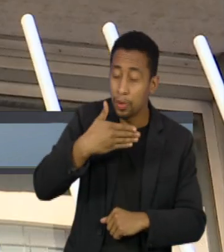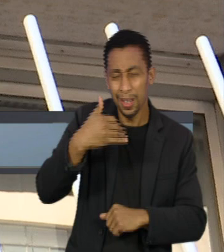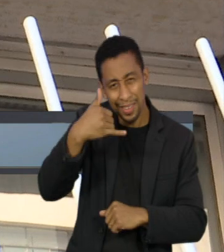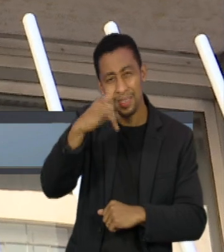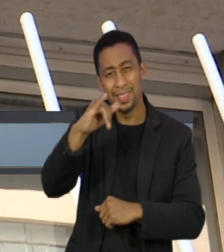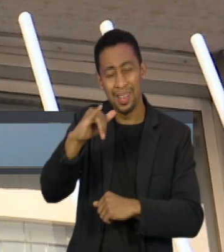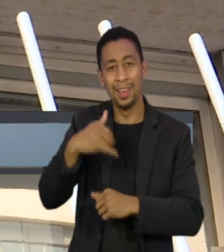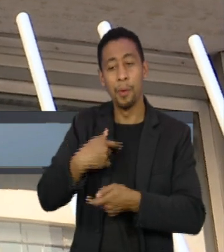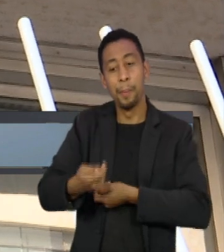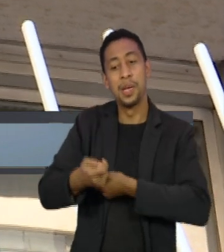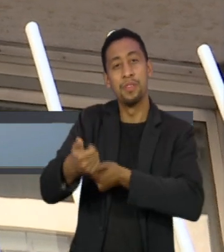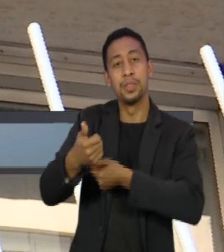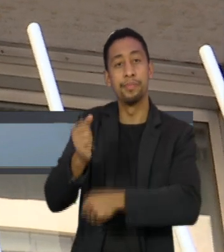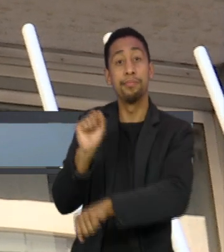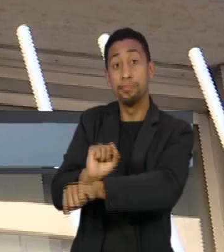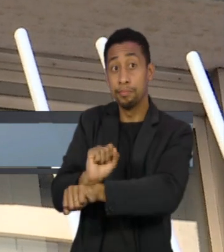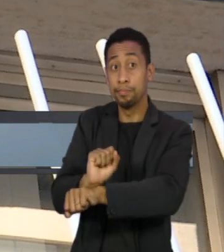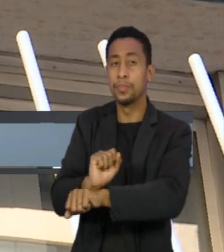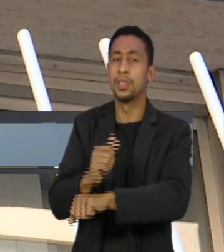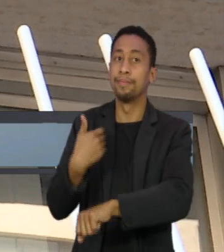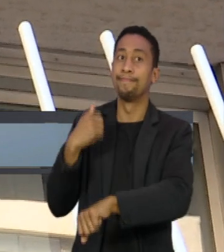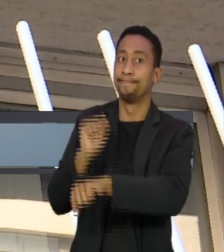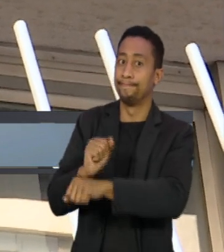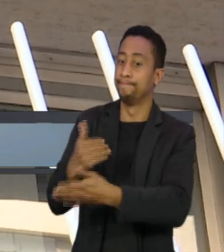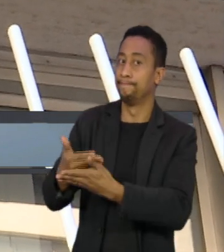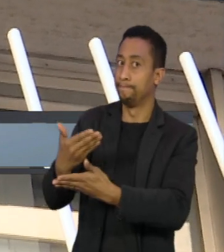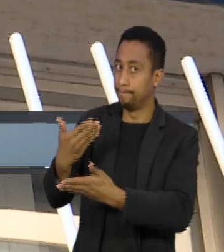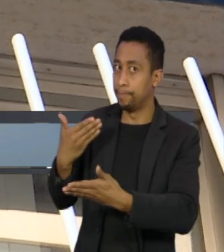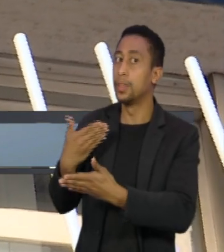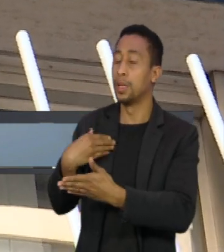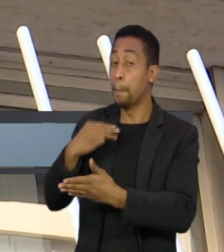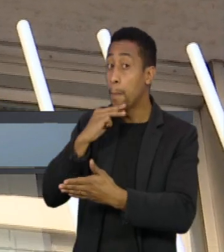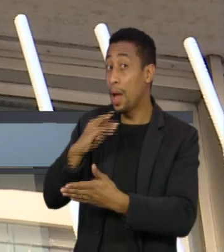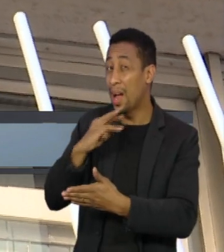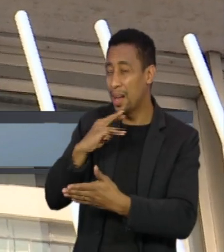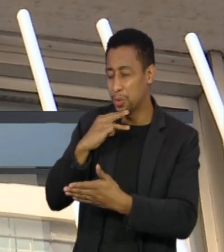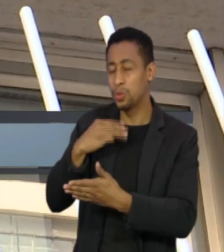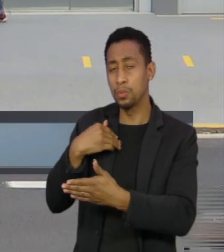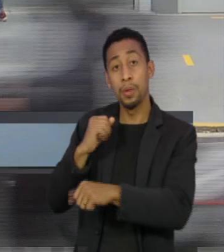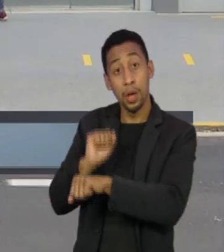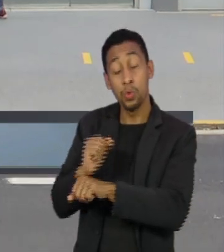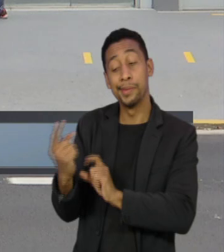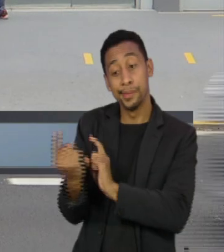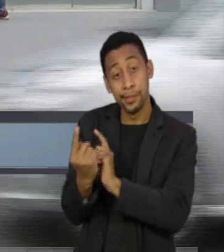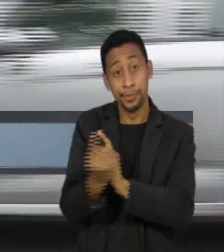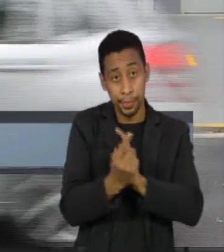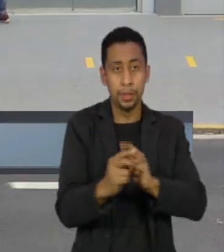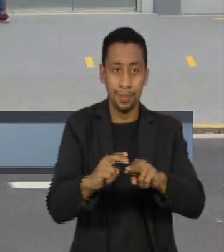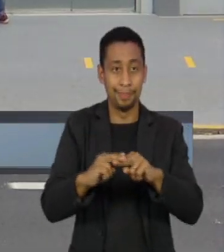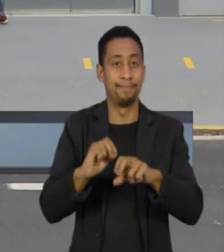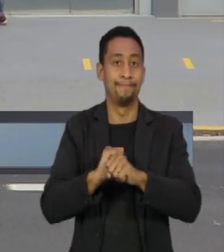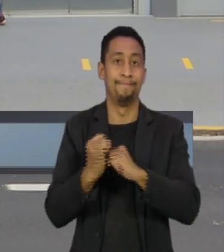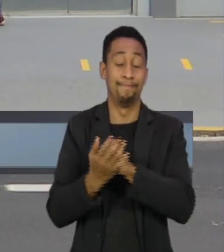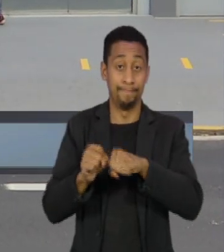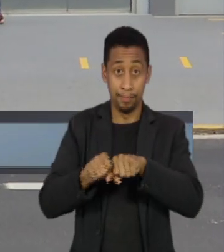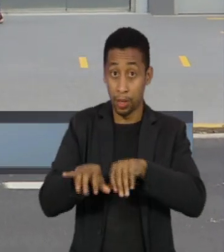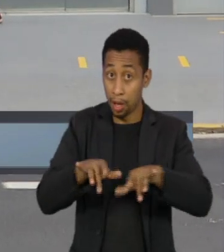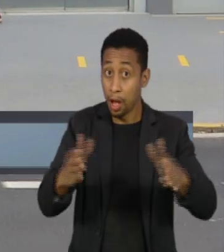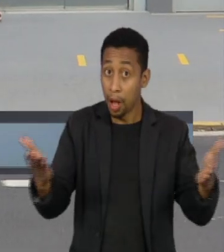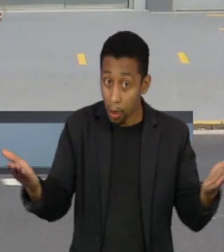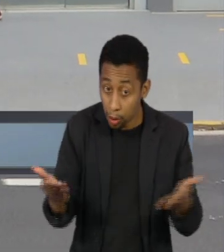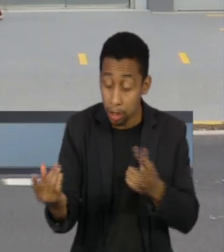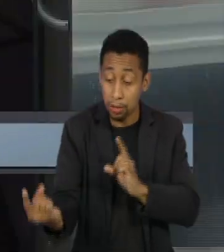suspensos. A comprovação, que ficou suspensa desde março do ano passado por conta da pandemia, voltou a ser obrigatória desde o